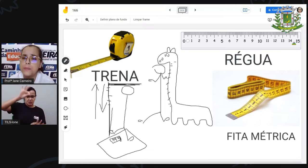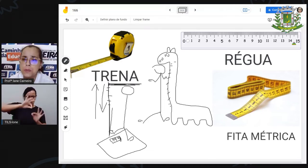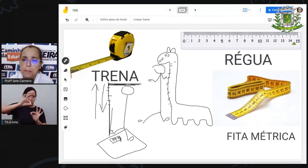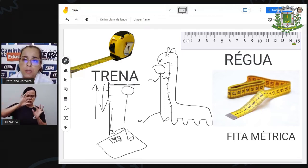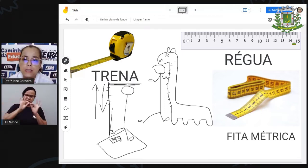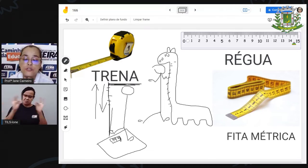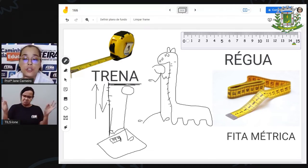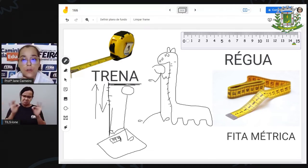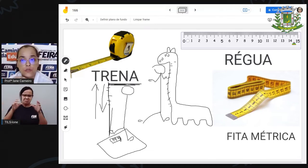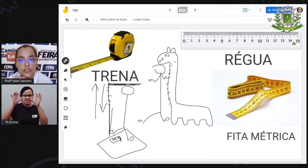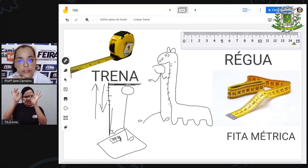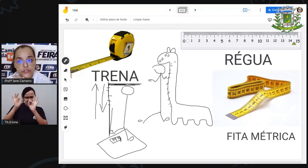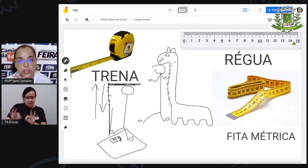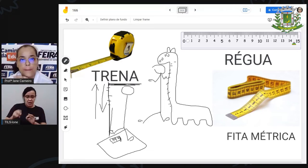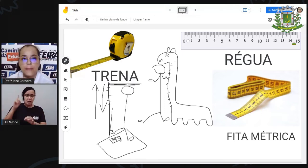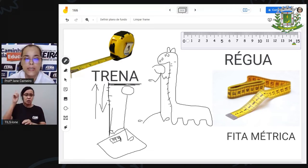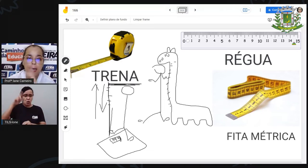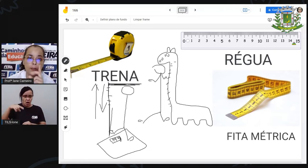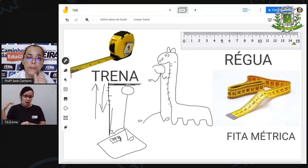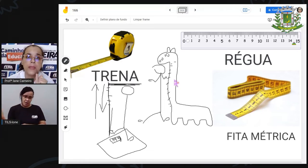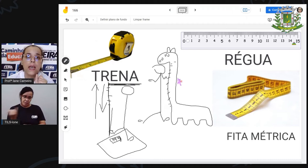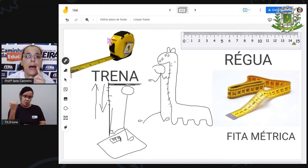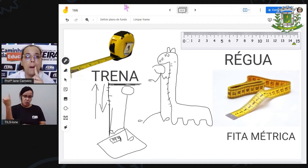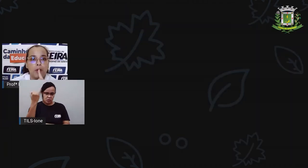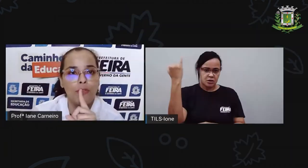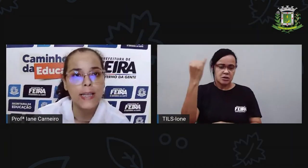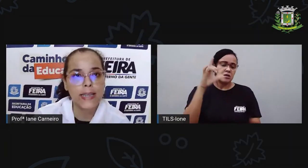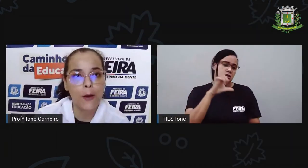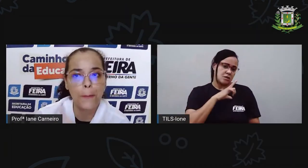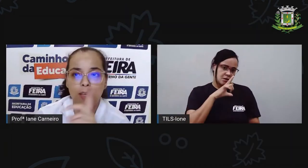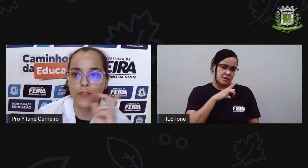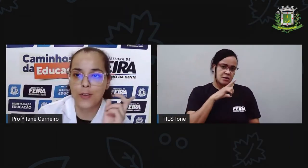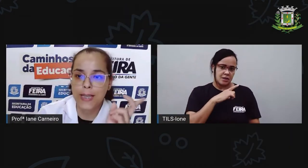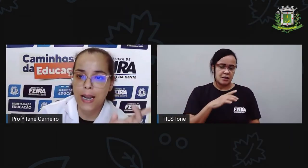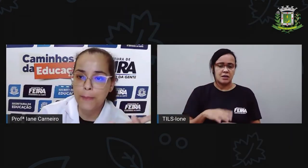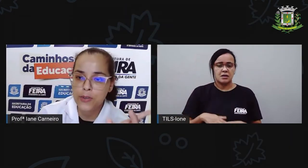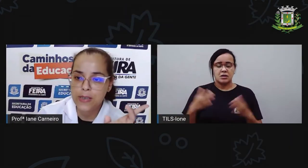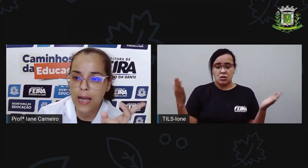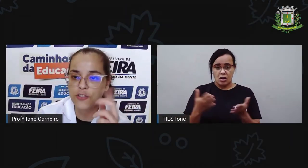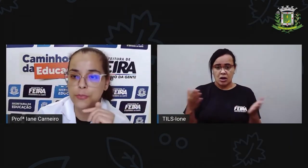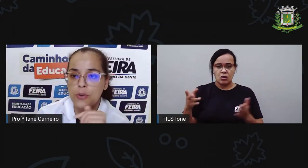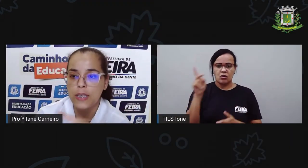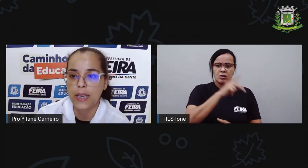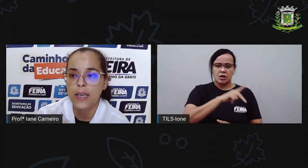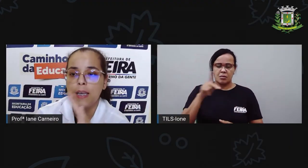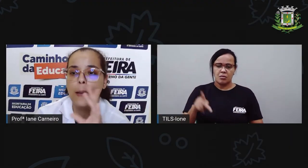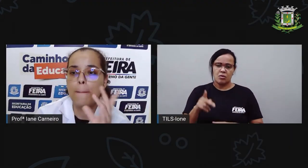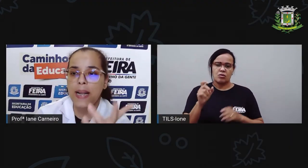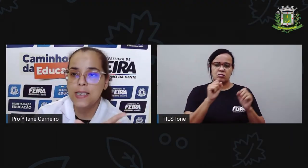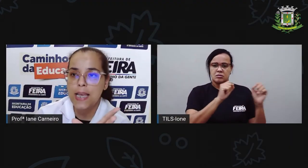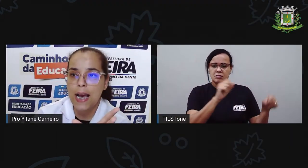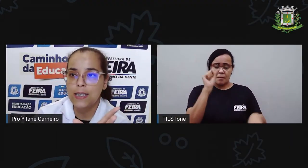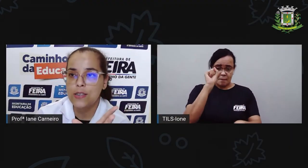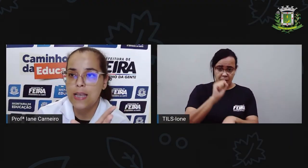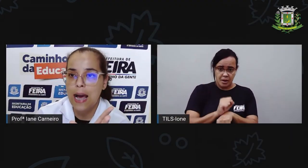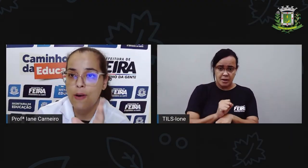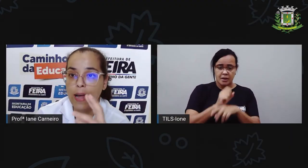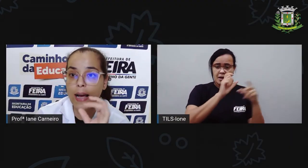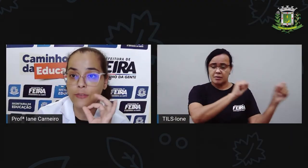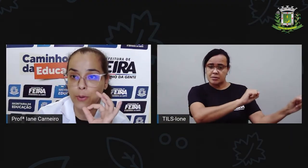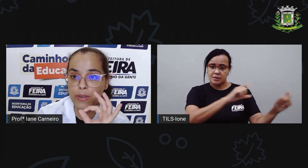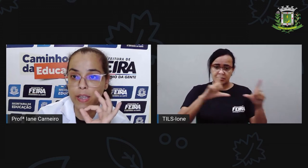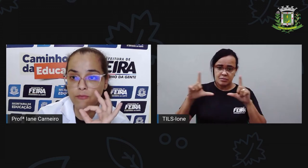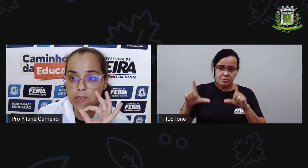das coisas é muito importante em nosso dia a dia. Está certo? A prova vai interromper e vou voltar lá para o slide, porque para encerrar a nossa